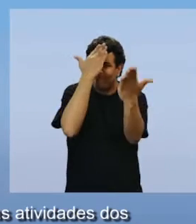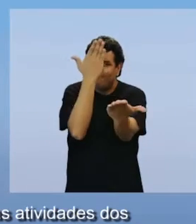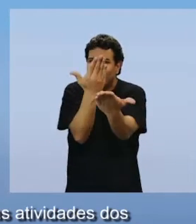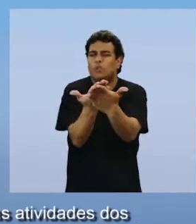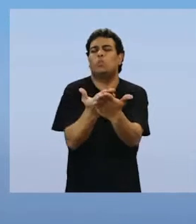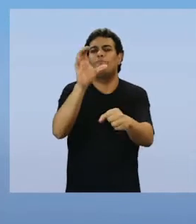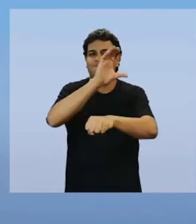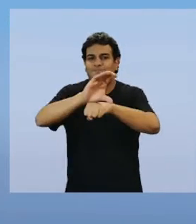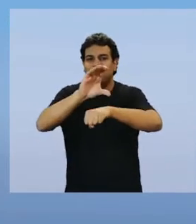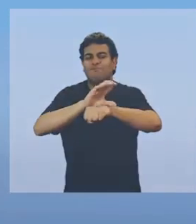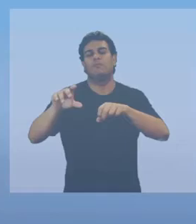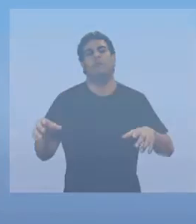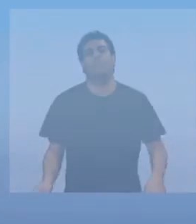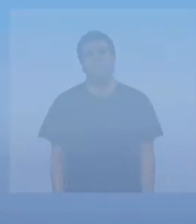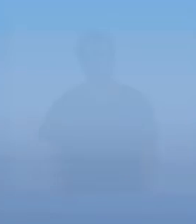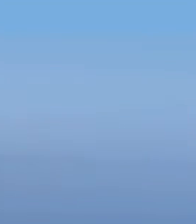constitucional.